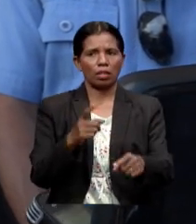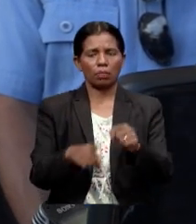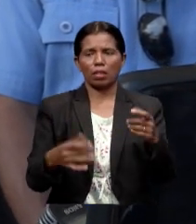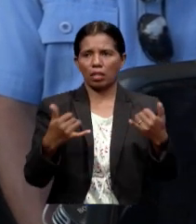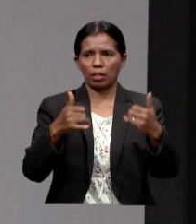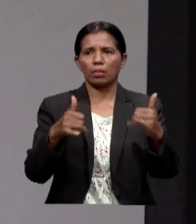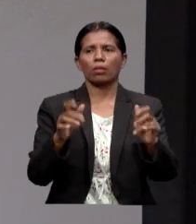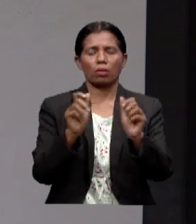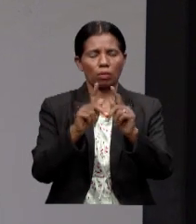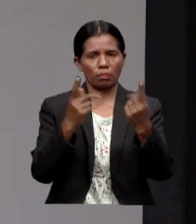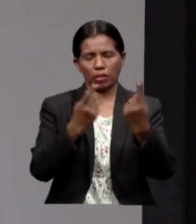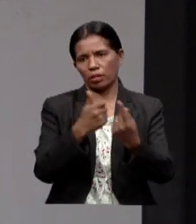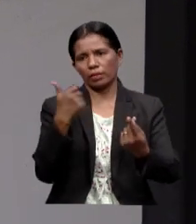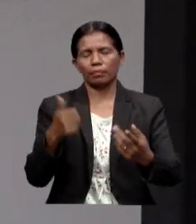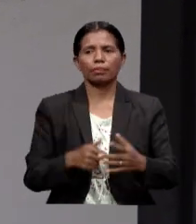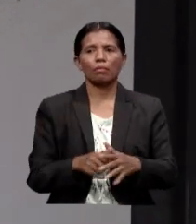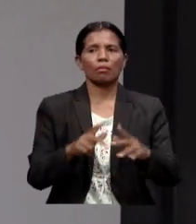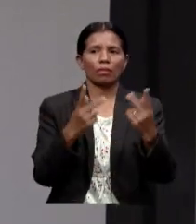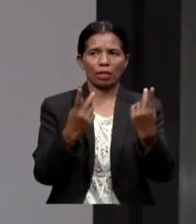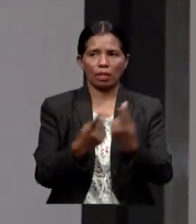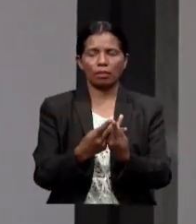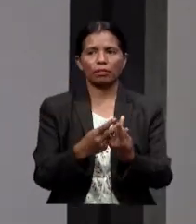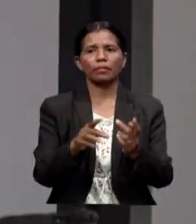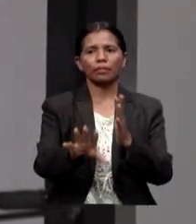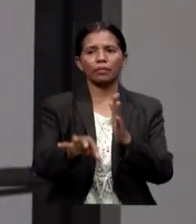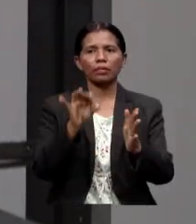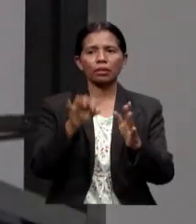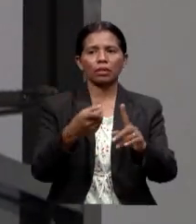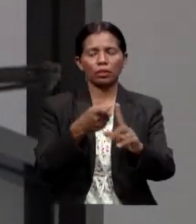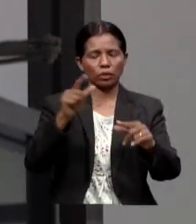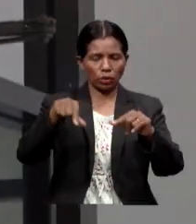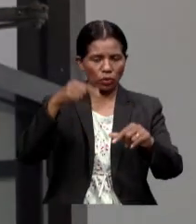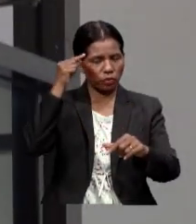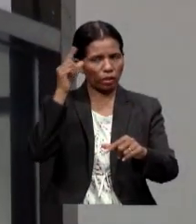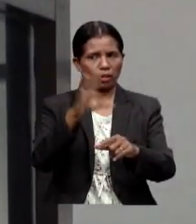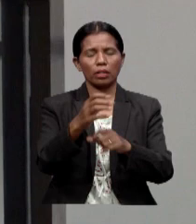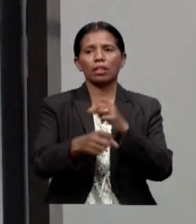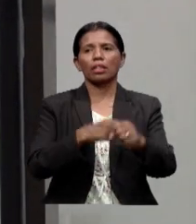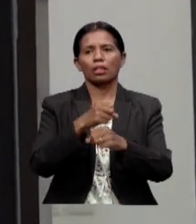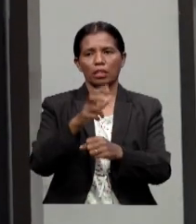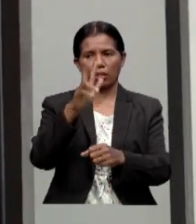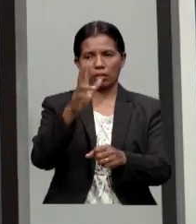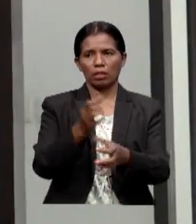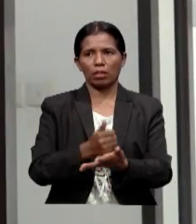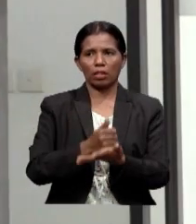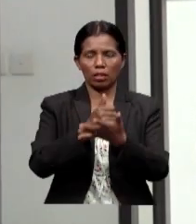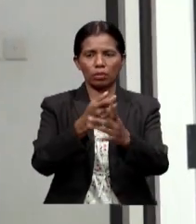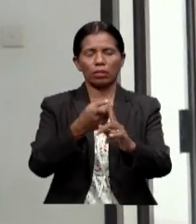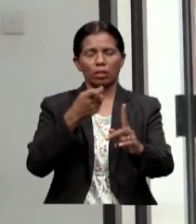ho besar. Companhia Lelo Construction hetan kontrato si governo ho durasaun tinan rua atu alu manutensaun ba fasilidade ia